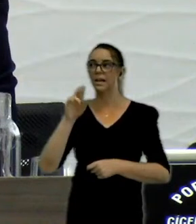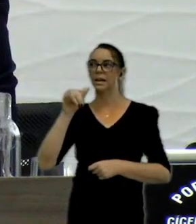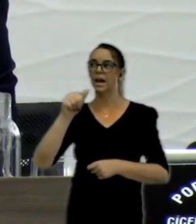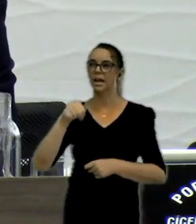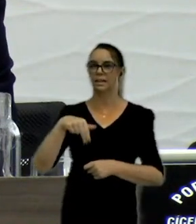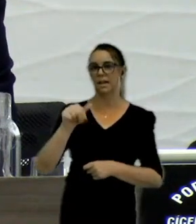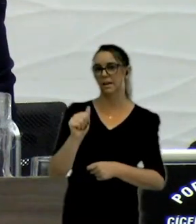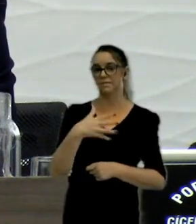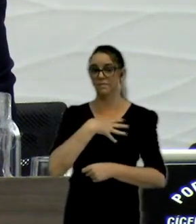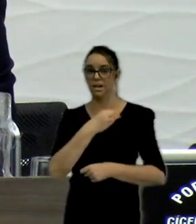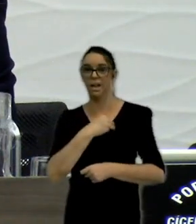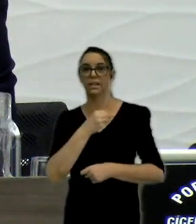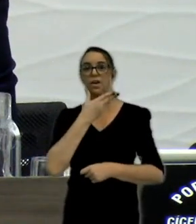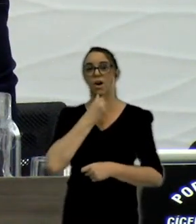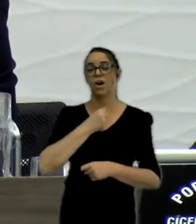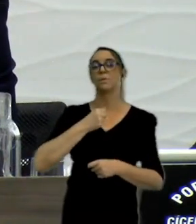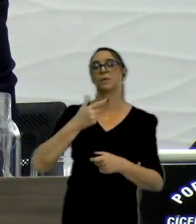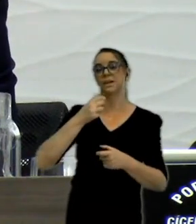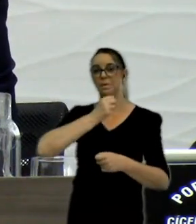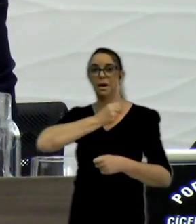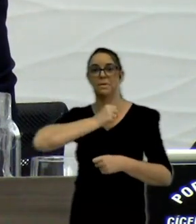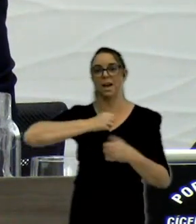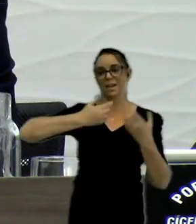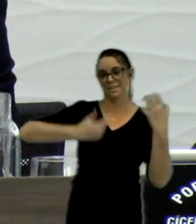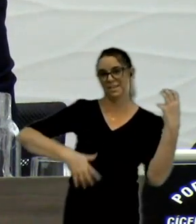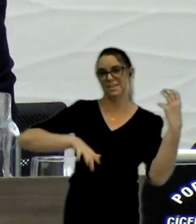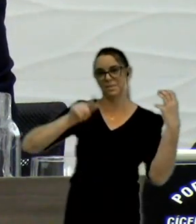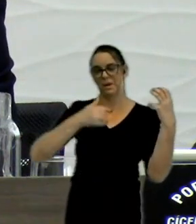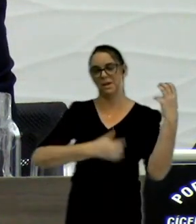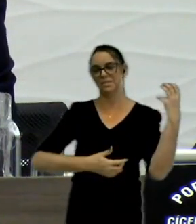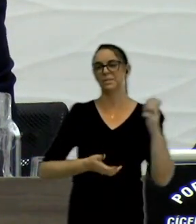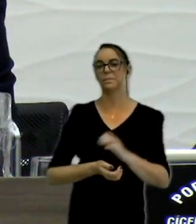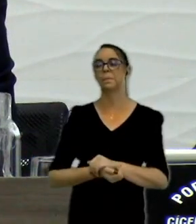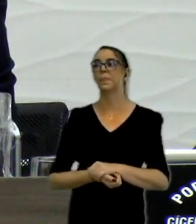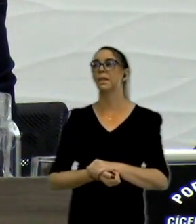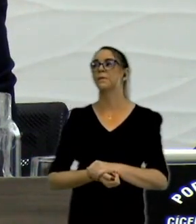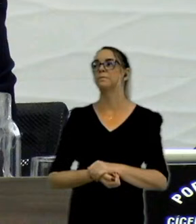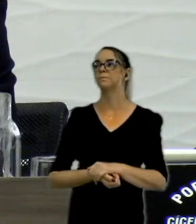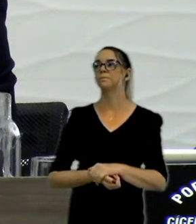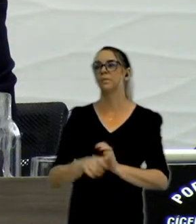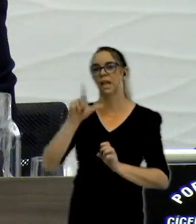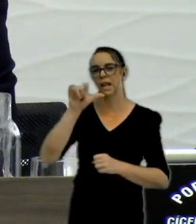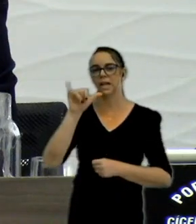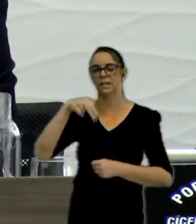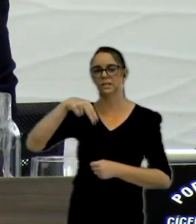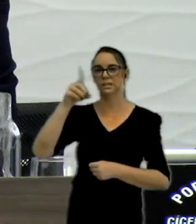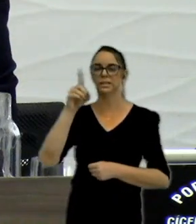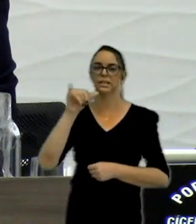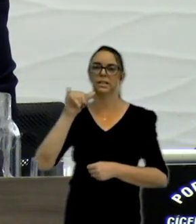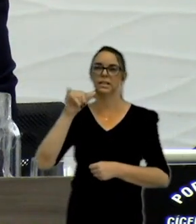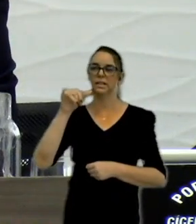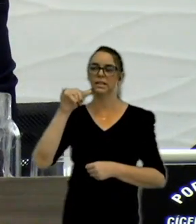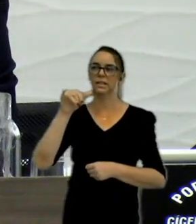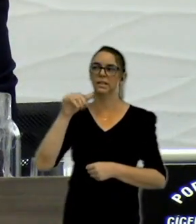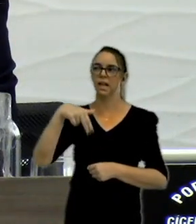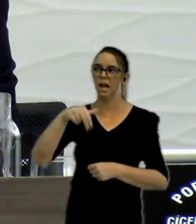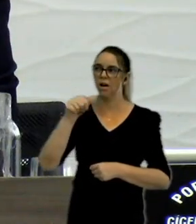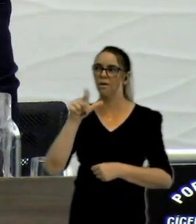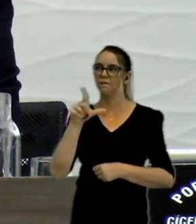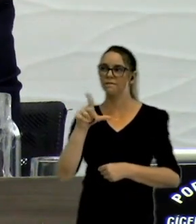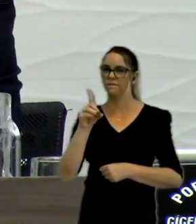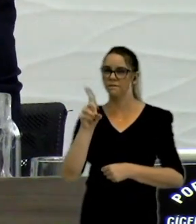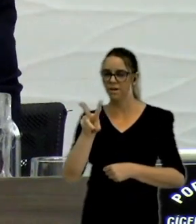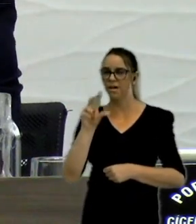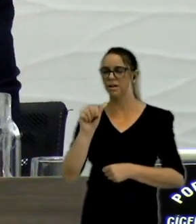de Gilberto Maciel e Ana, a Dona Lindinalva Vilela Farias, a professora Andréa Lopes e